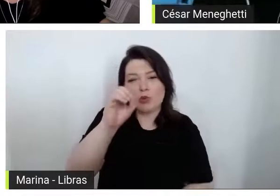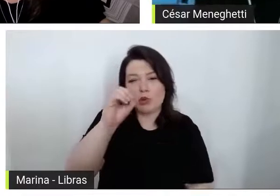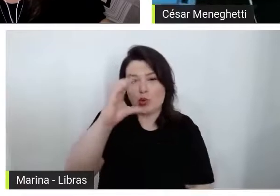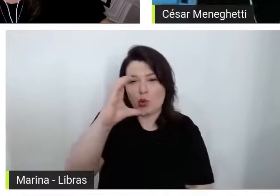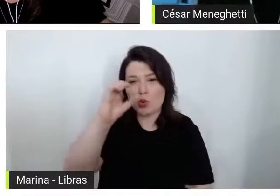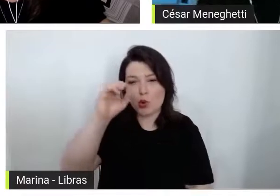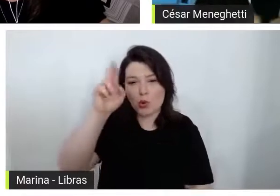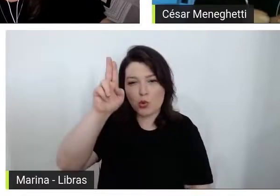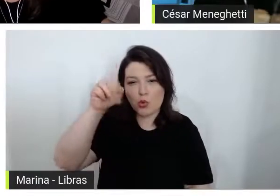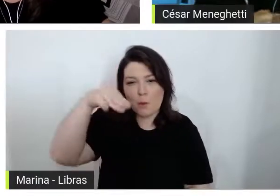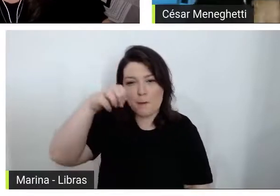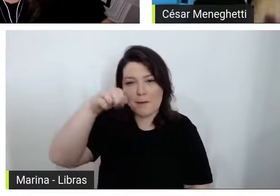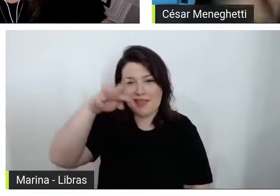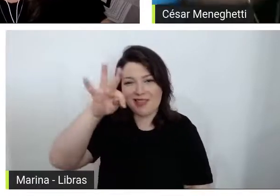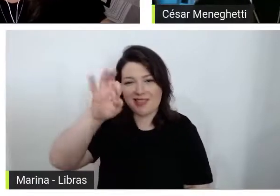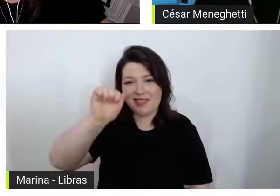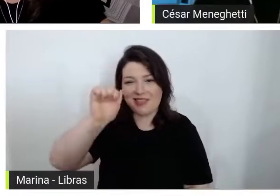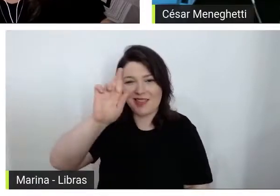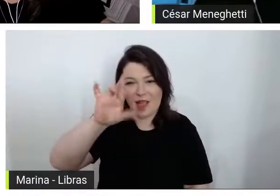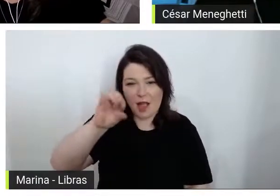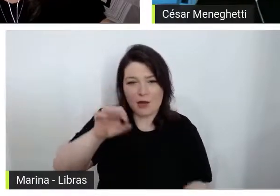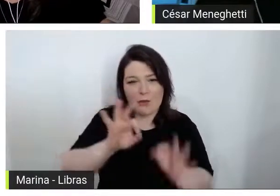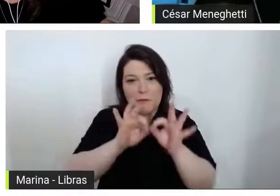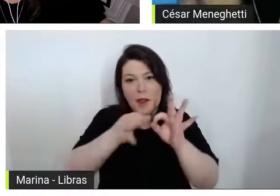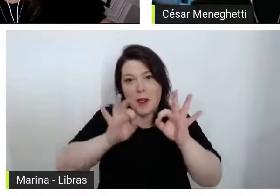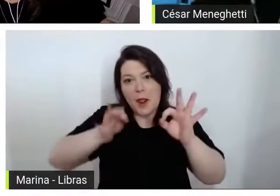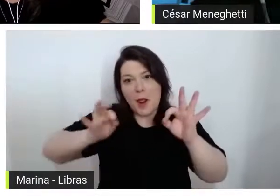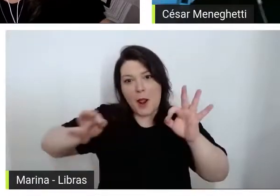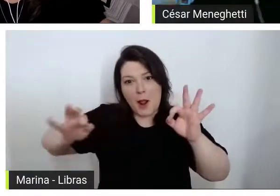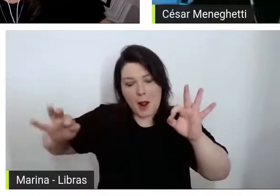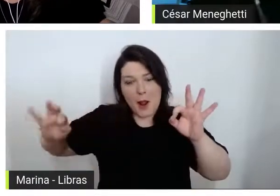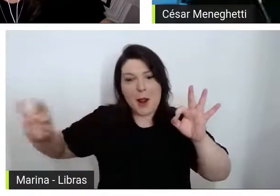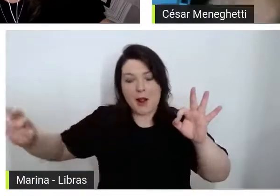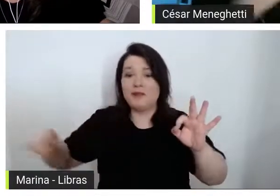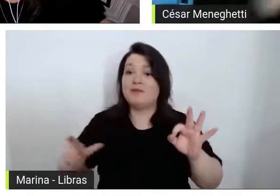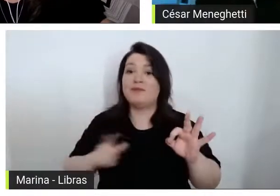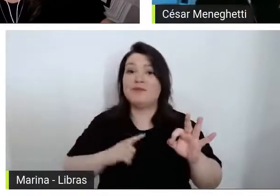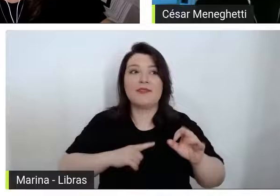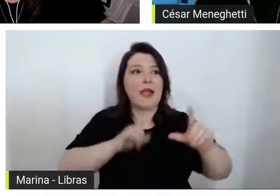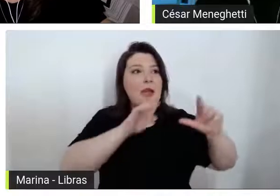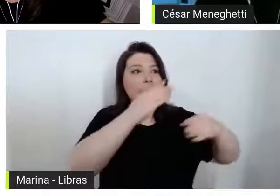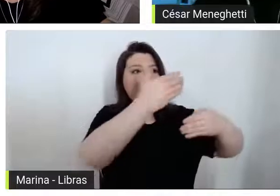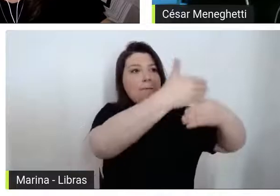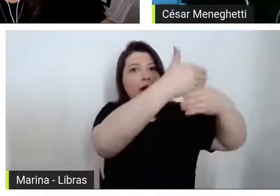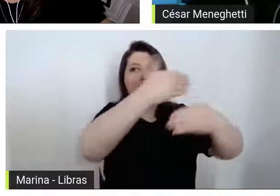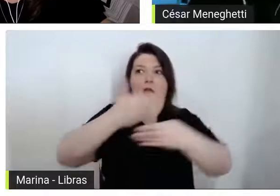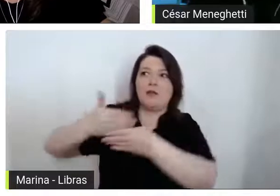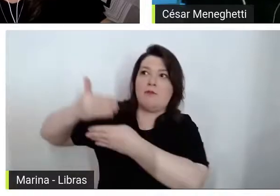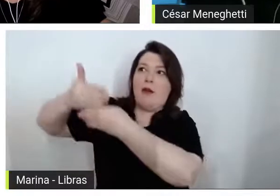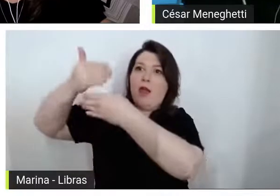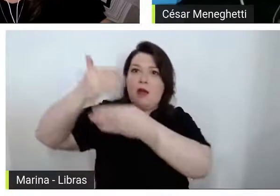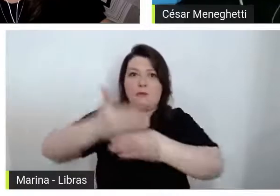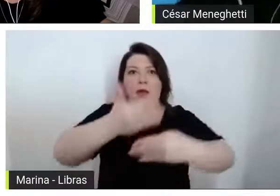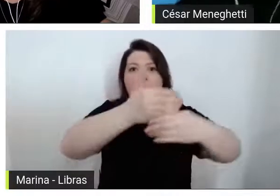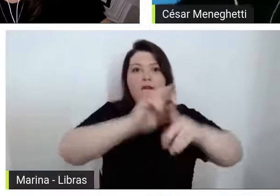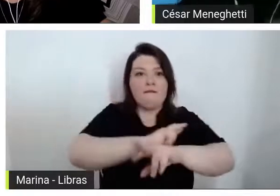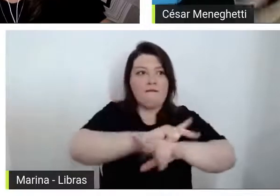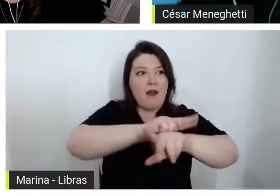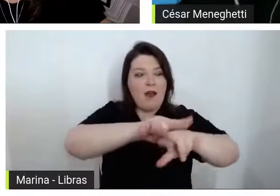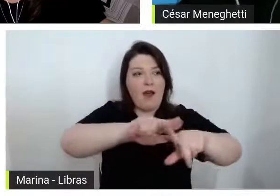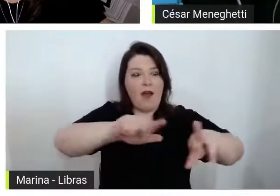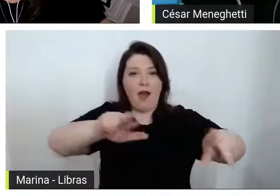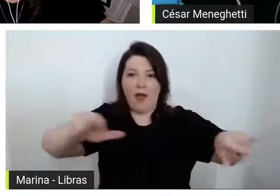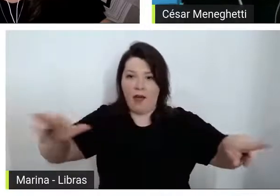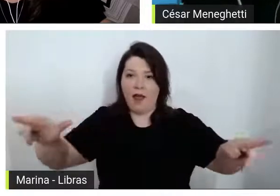expandido, vai? Que ele vai em todas as... Então, tinham várias paredes onde algumas tinham essas que eu chamava